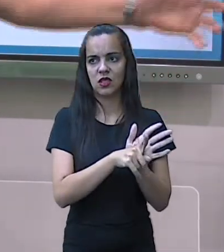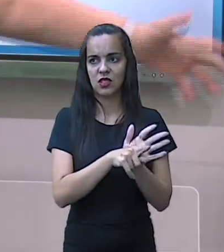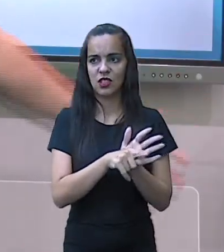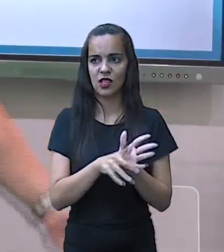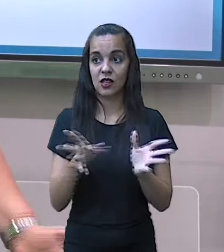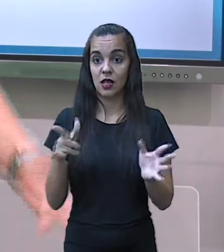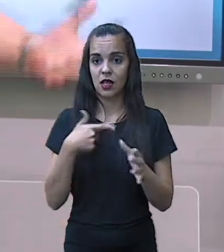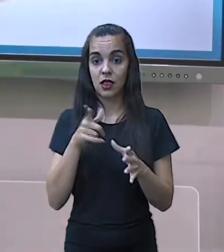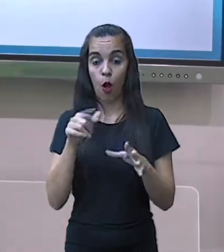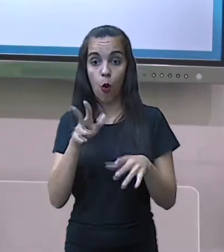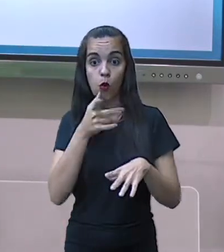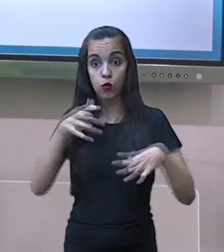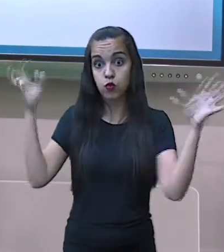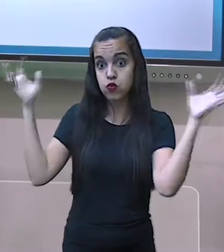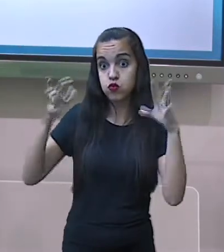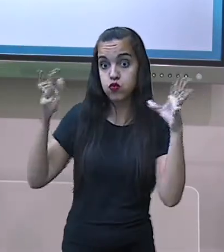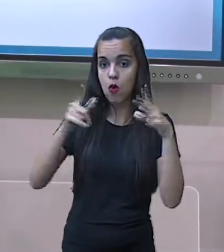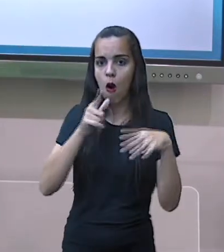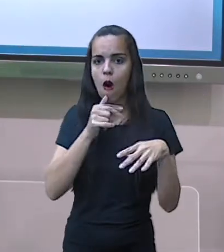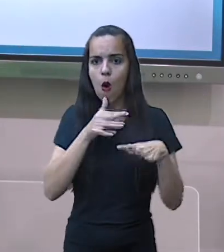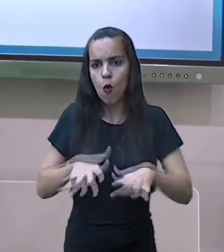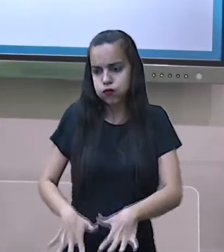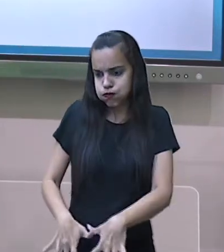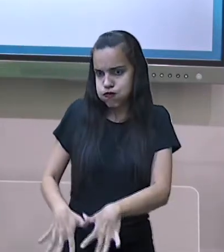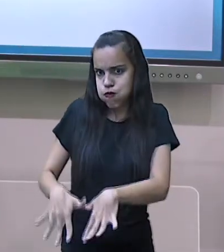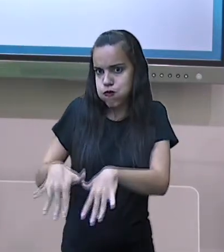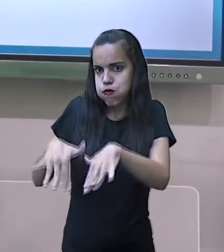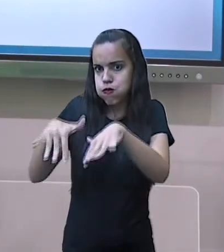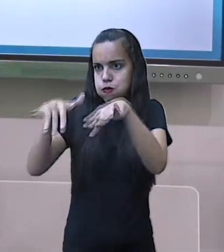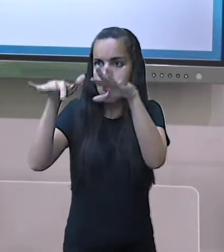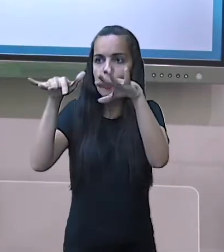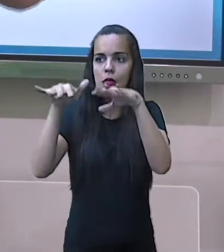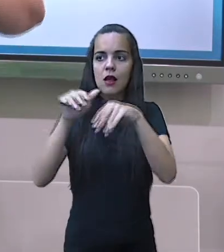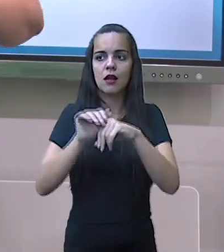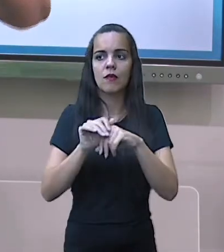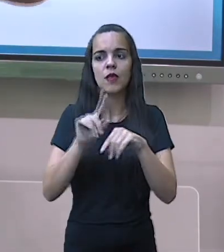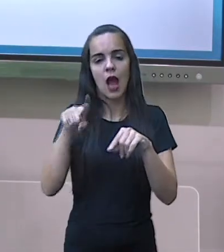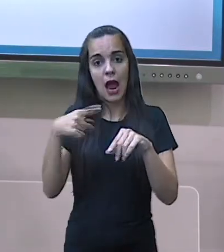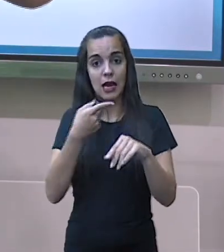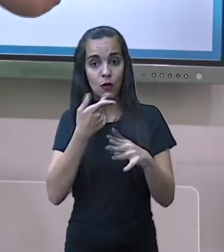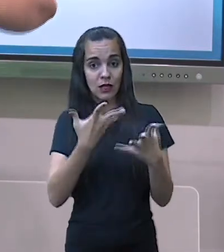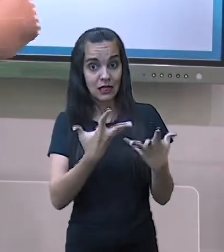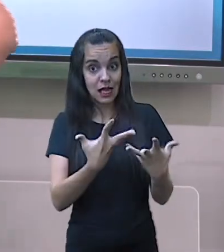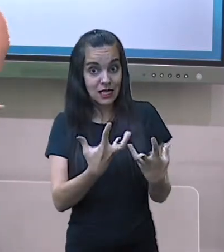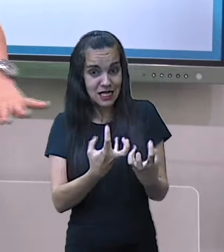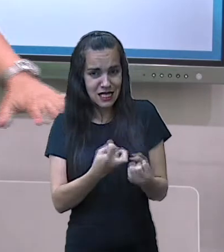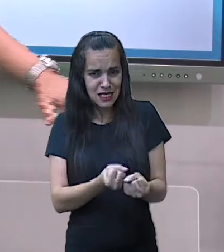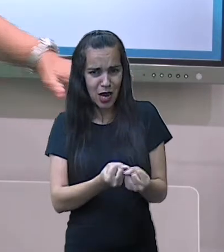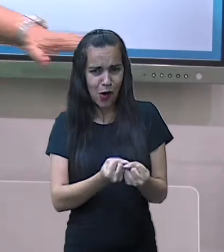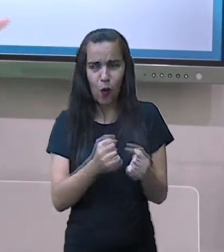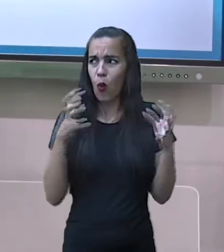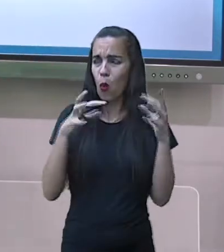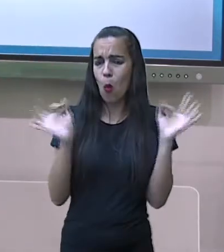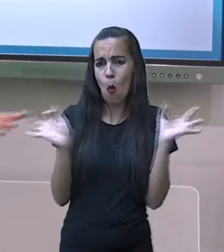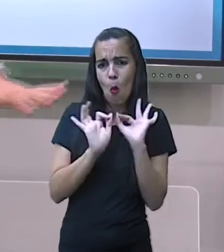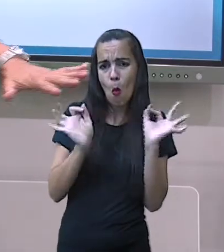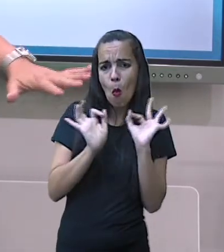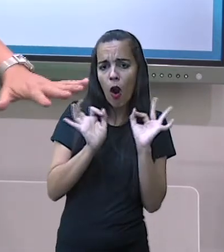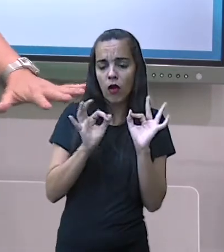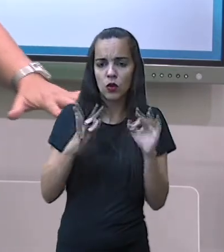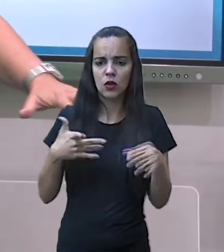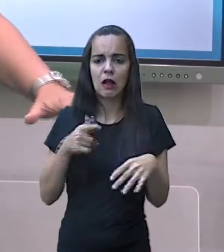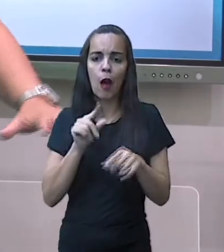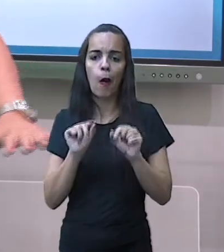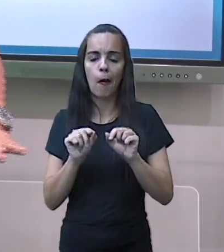época da cheia, o rio enche muito. E na época que a gente fala da vazante, da